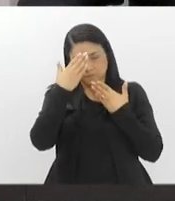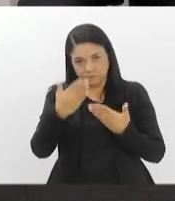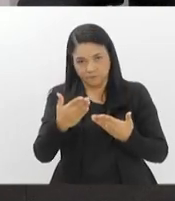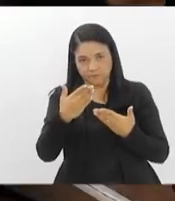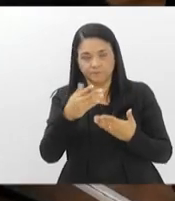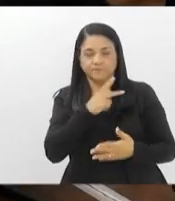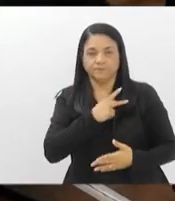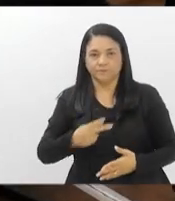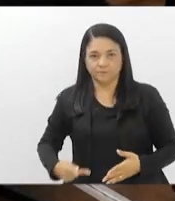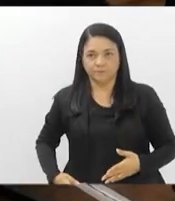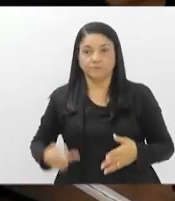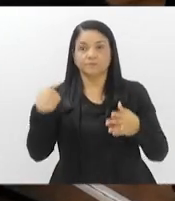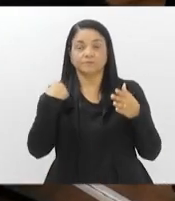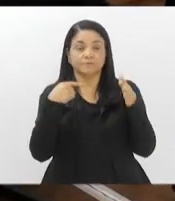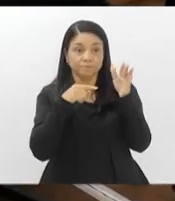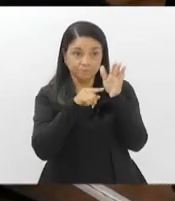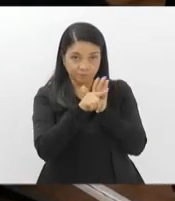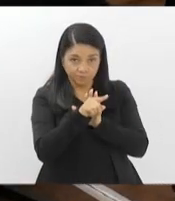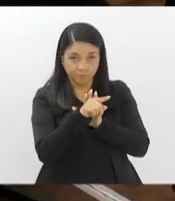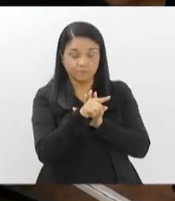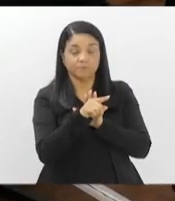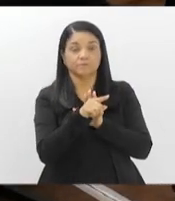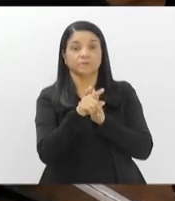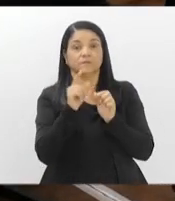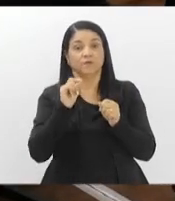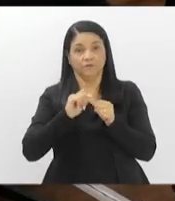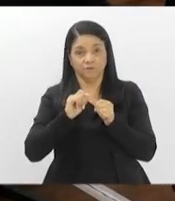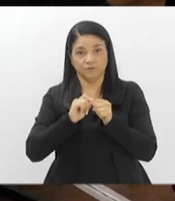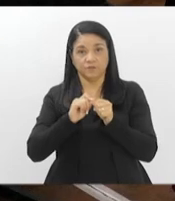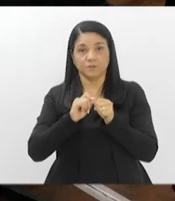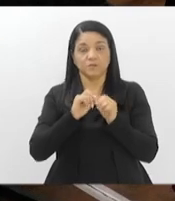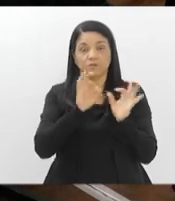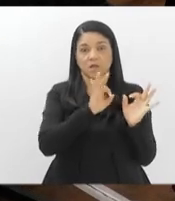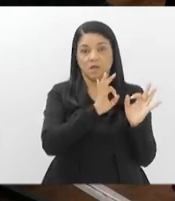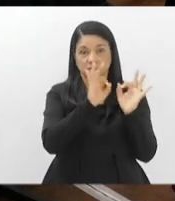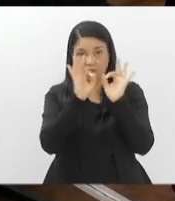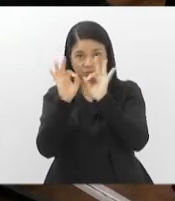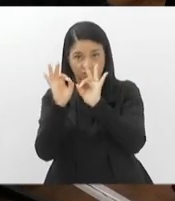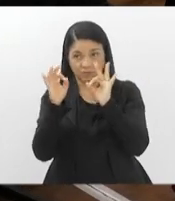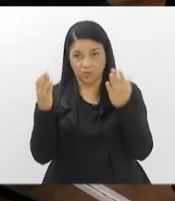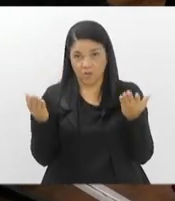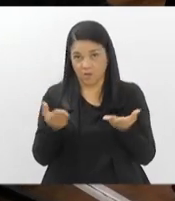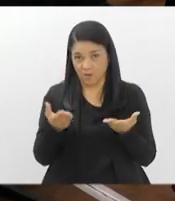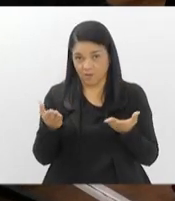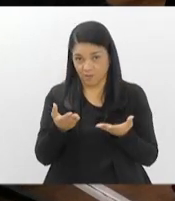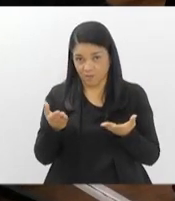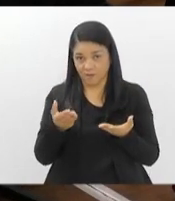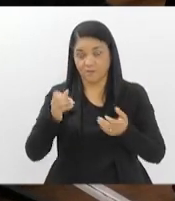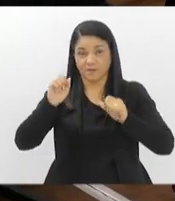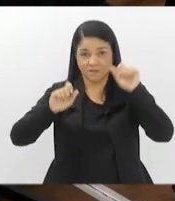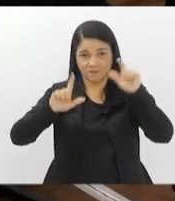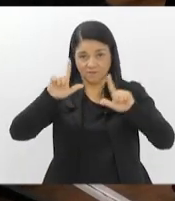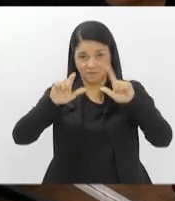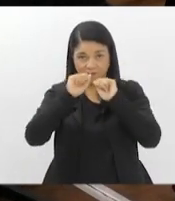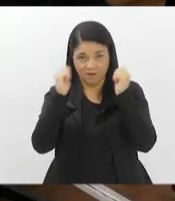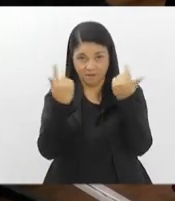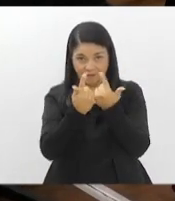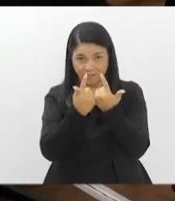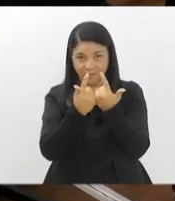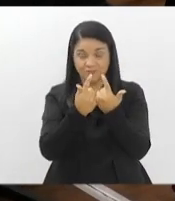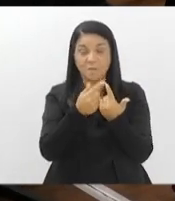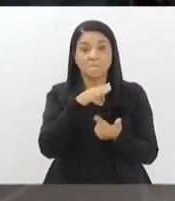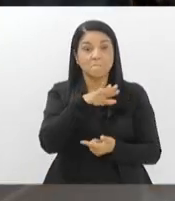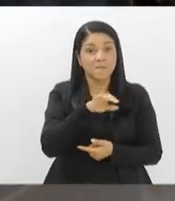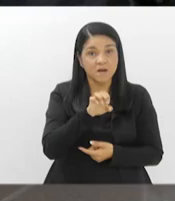foi feita eh especificamente porque a gente tá sendo assistido exatamente agora tá tendo transmissão pela TV alerge são muitas